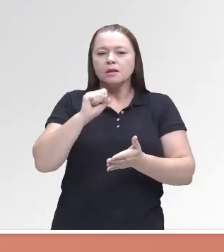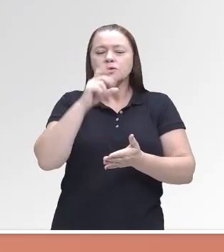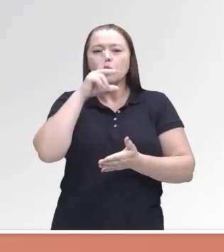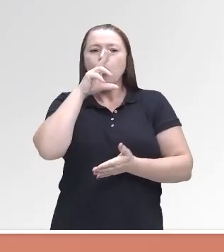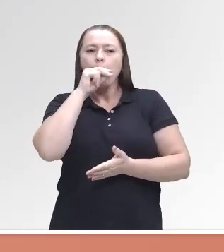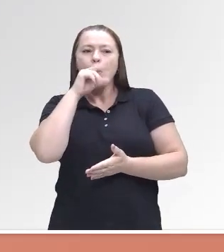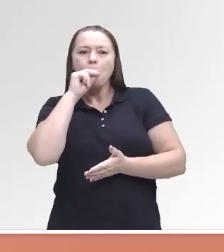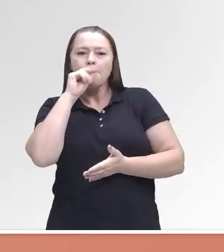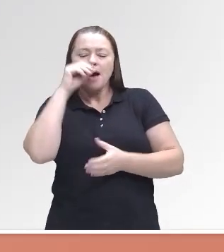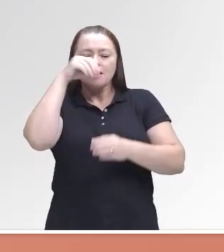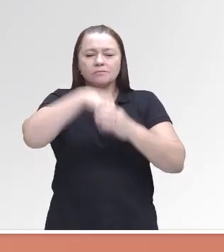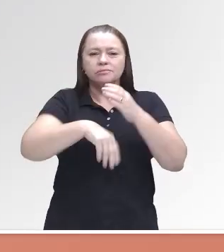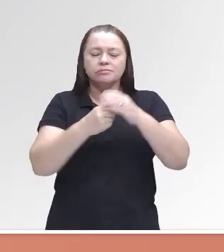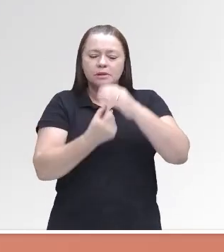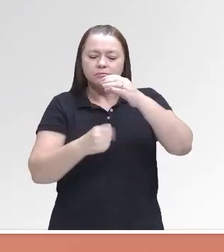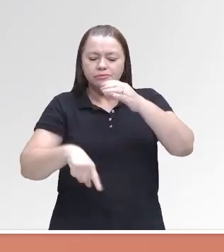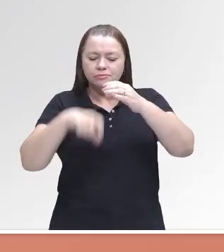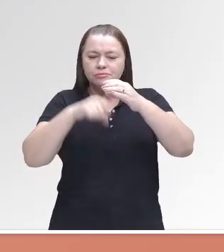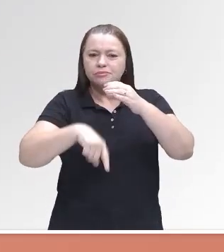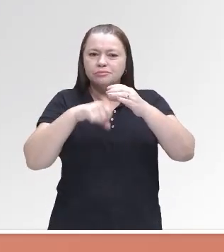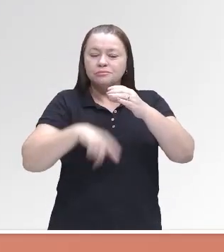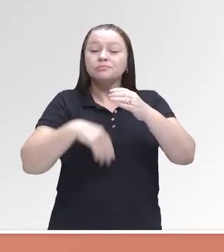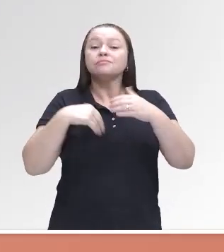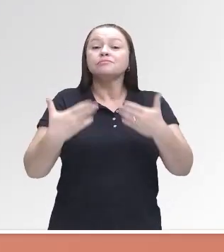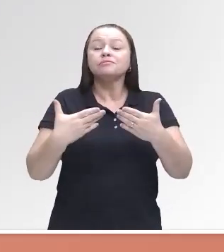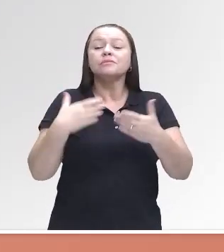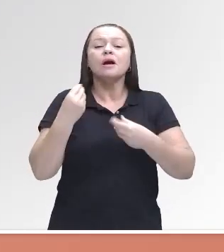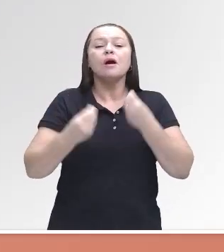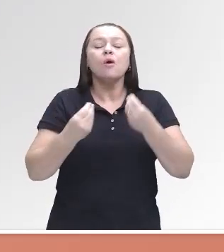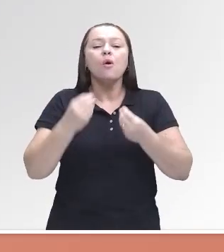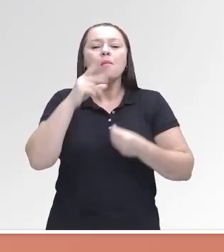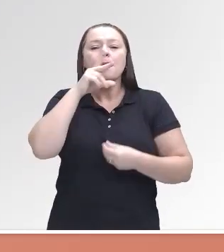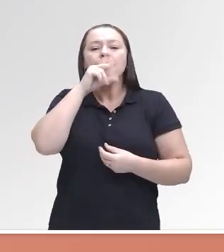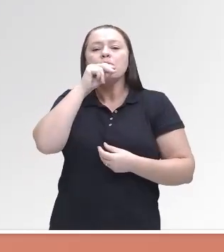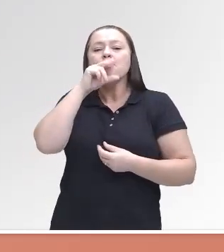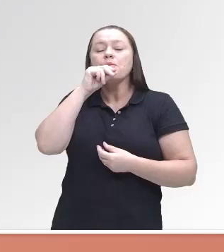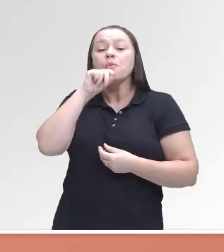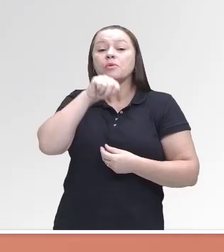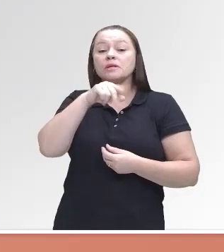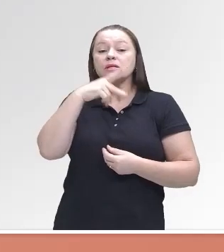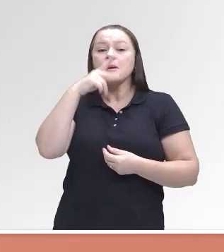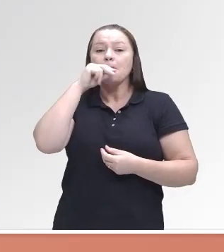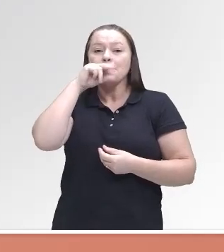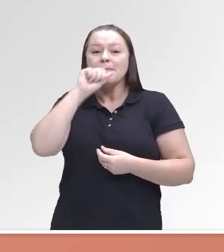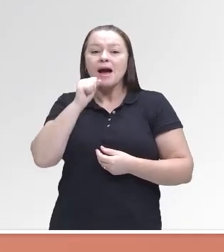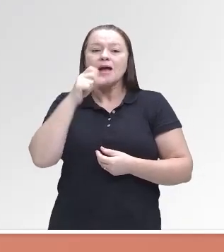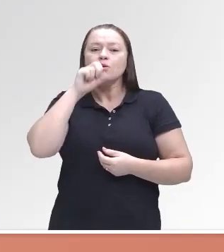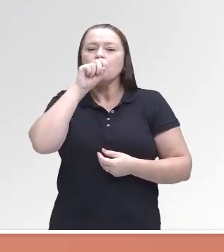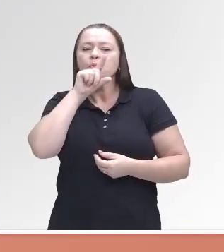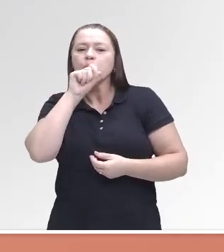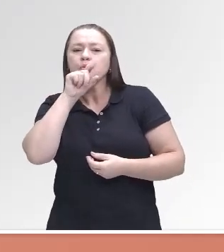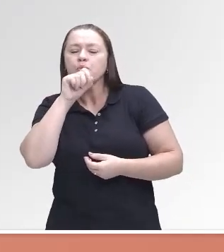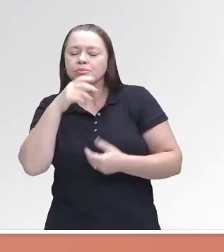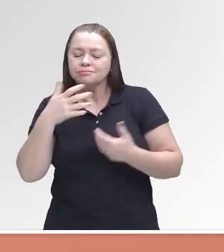em tupi, pio do pato tupi seria, mas pio só haveria se pato tupi piasse.